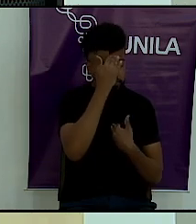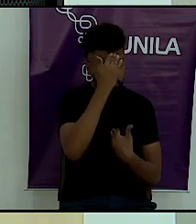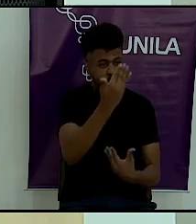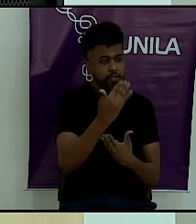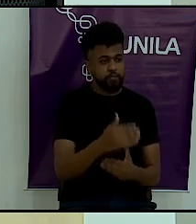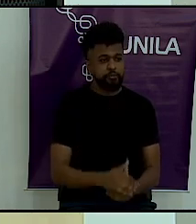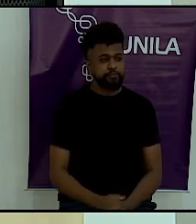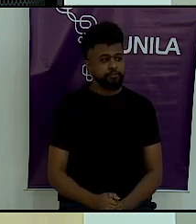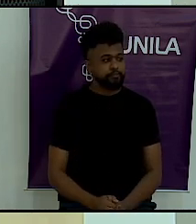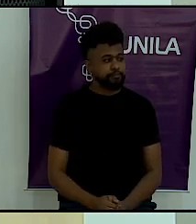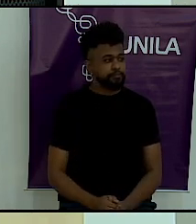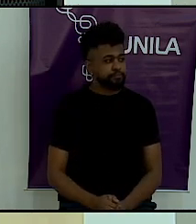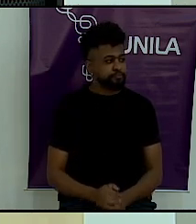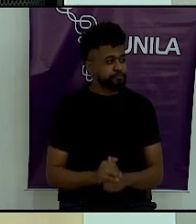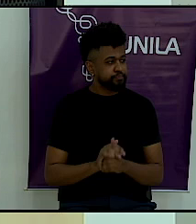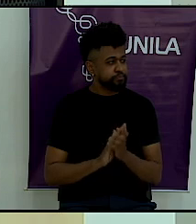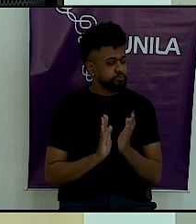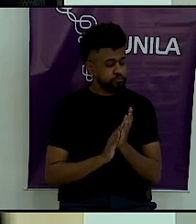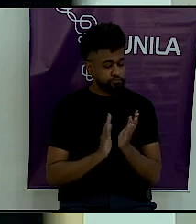obrigada.